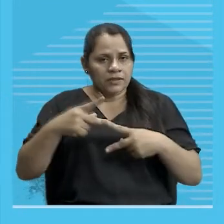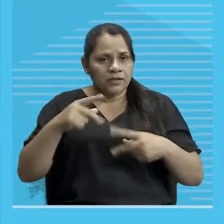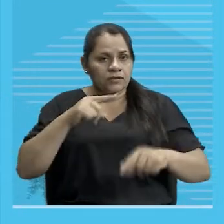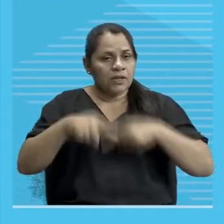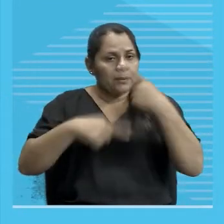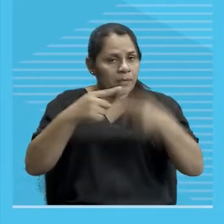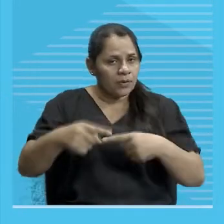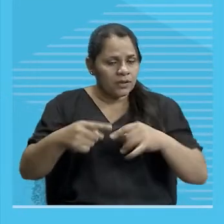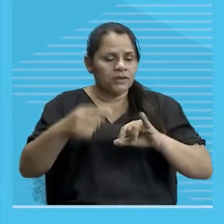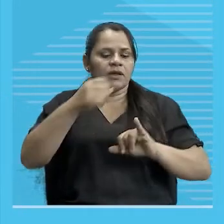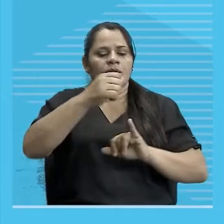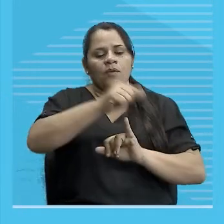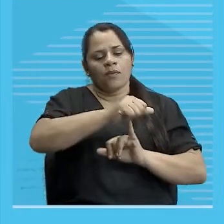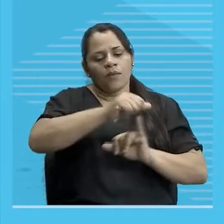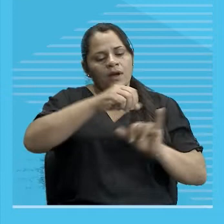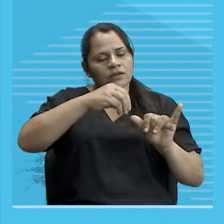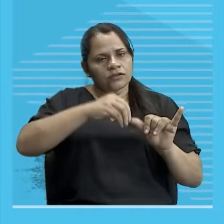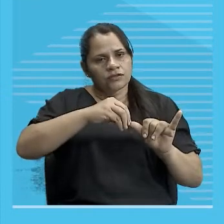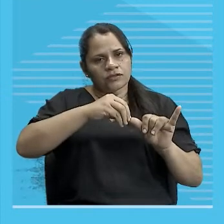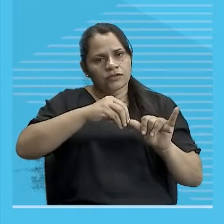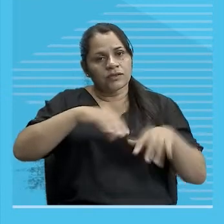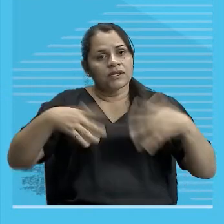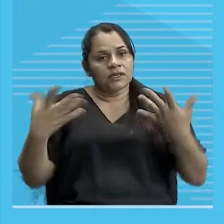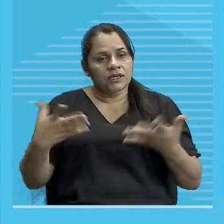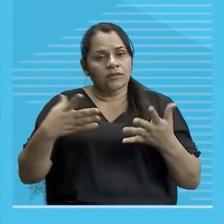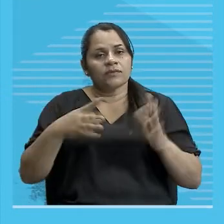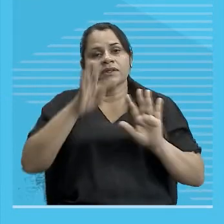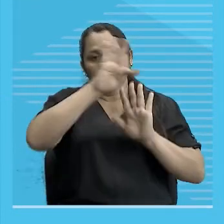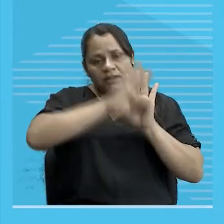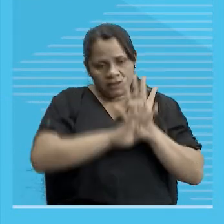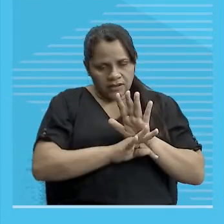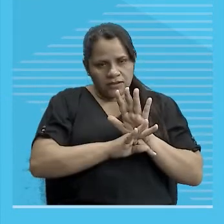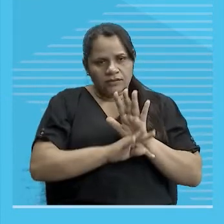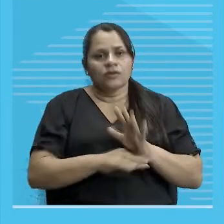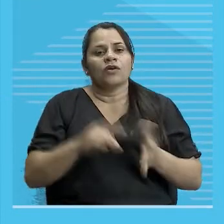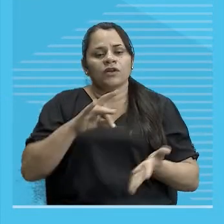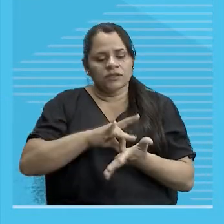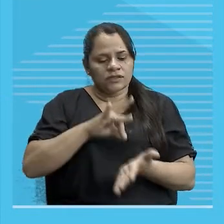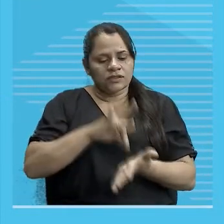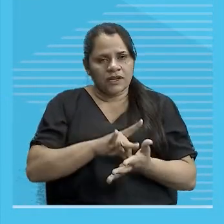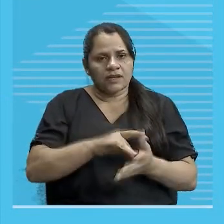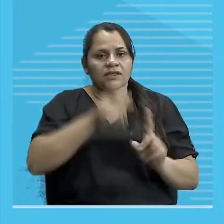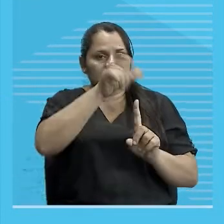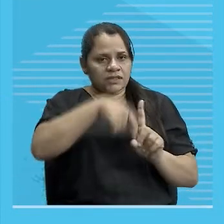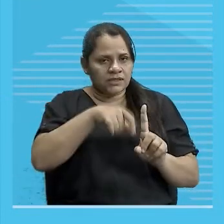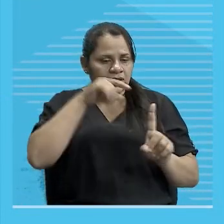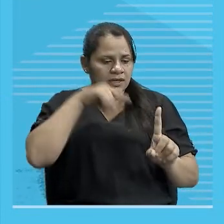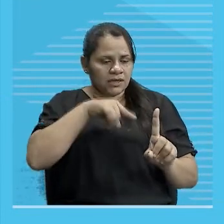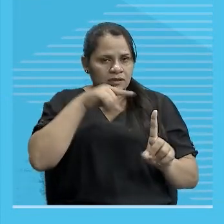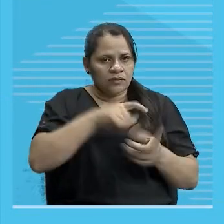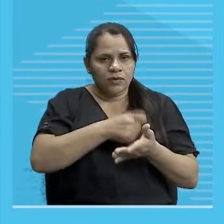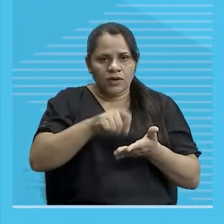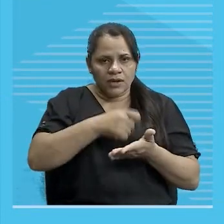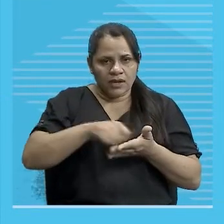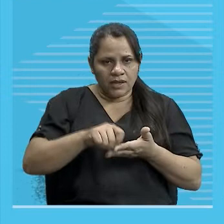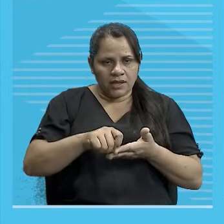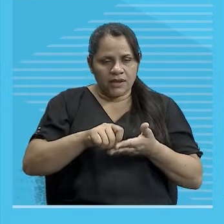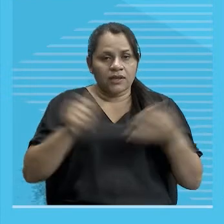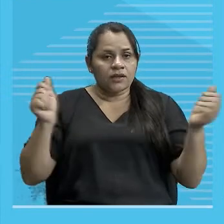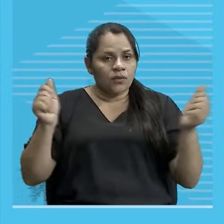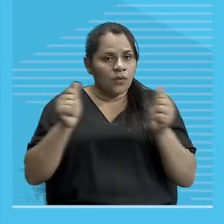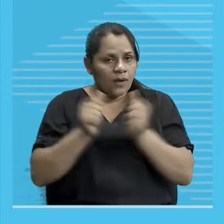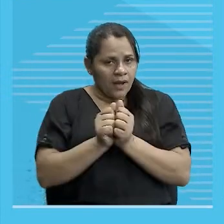Acreditem, há textos originais escritos por Camões em que a gente não via essa contração, que era escrito mesmo a, um azinho colado no